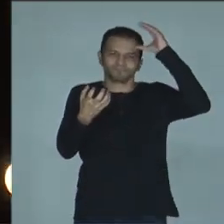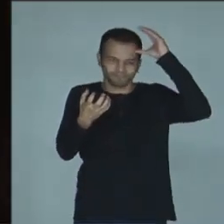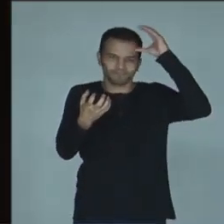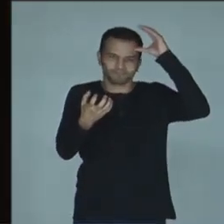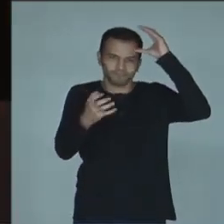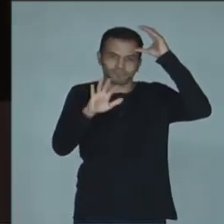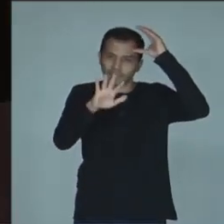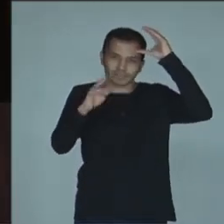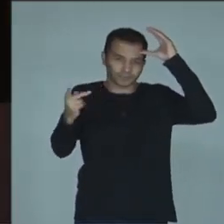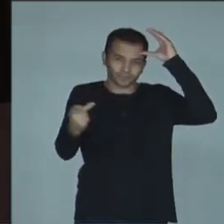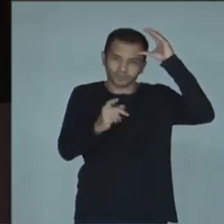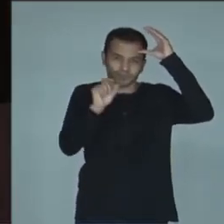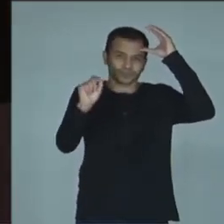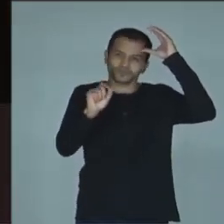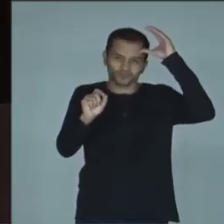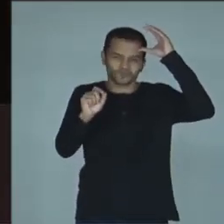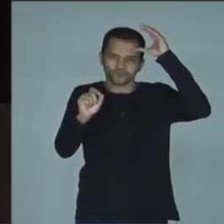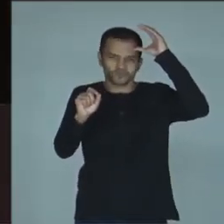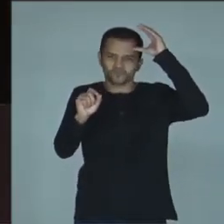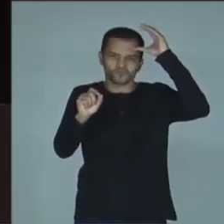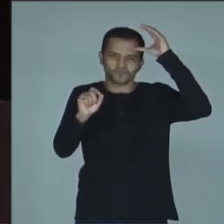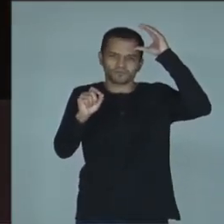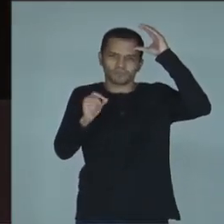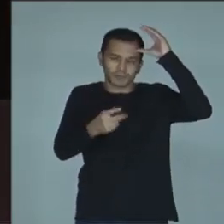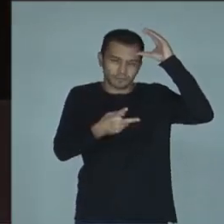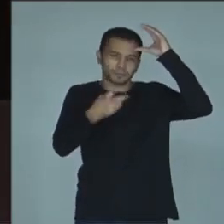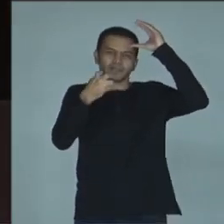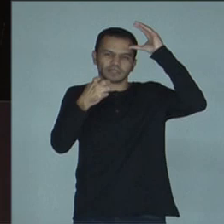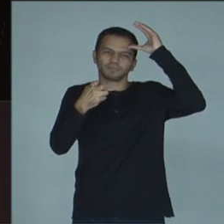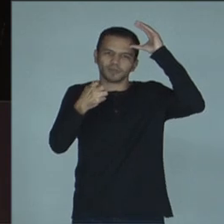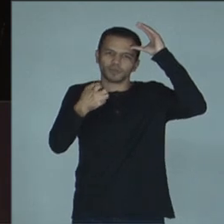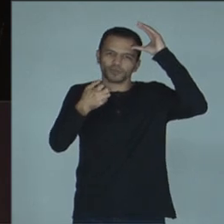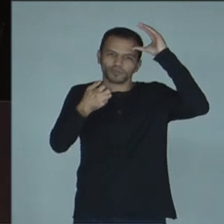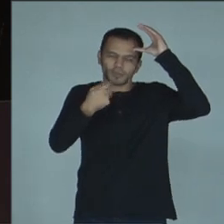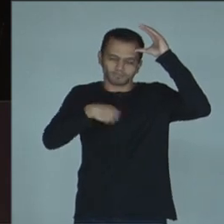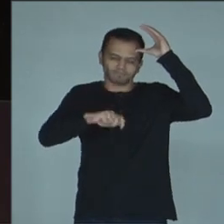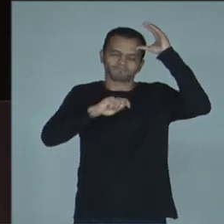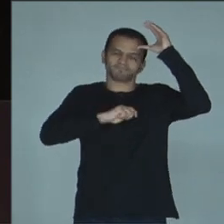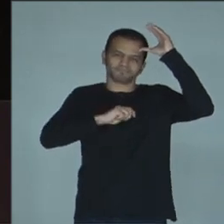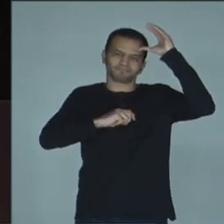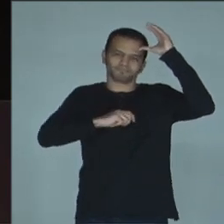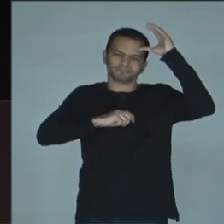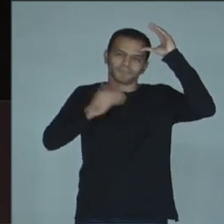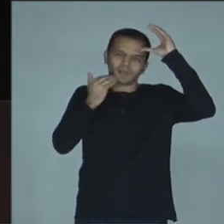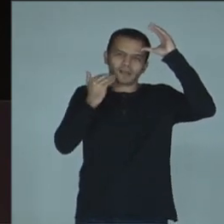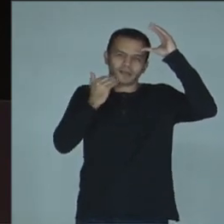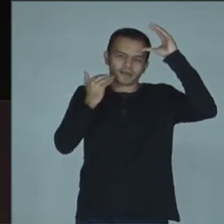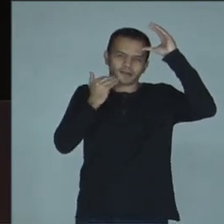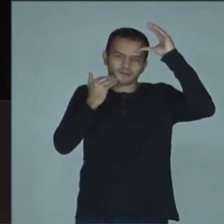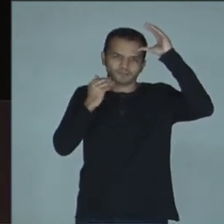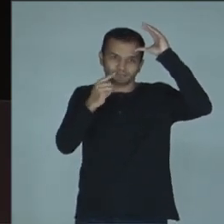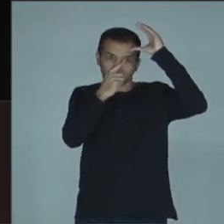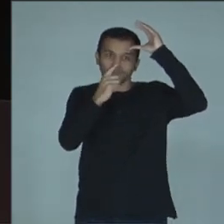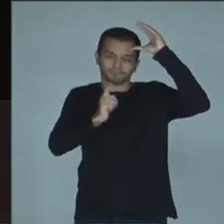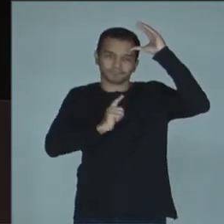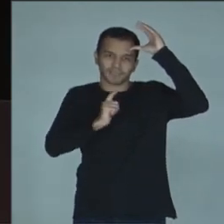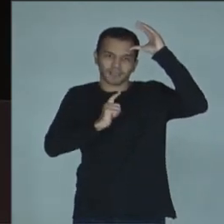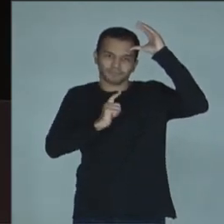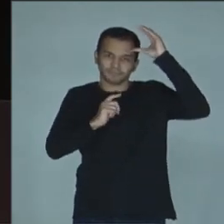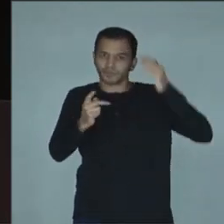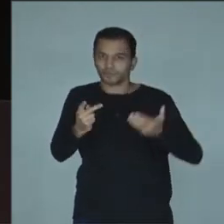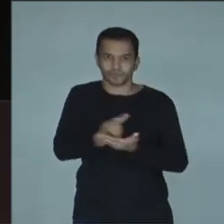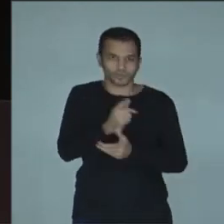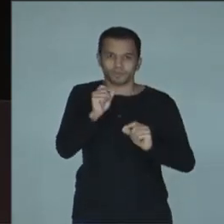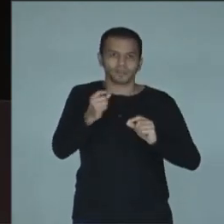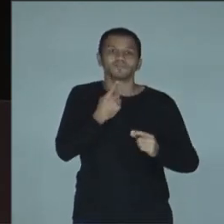Mal veio a percepção de que nós somos finitos e falhos e veio o